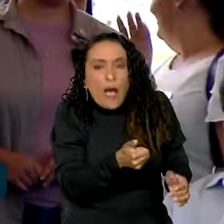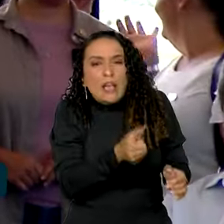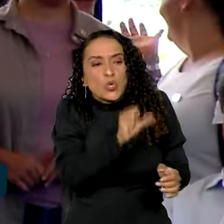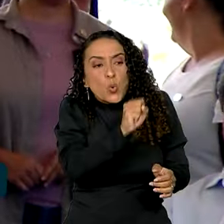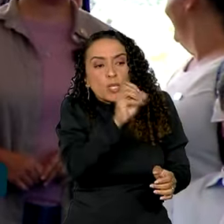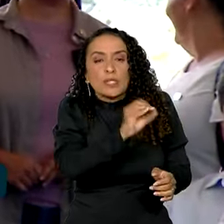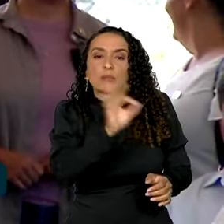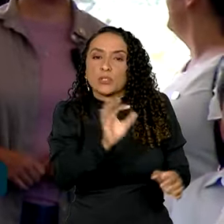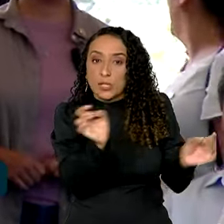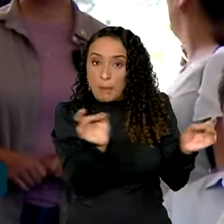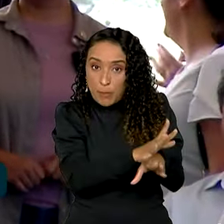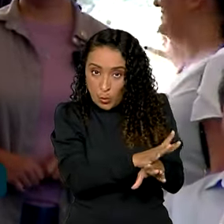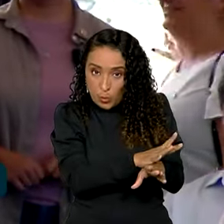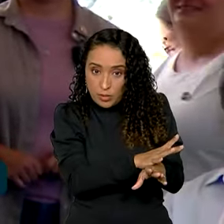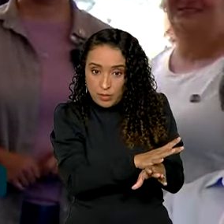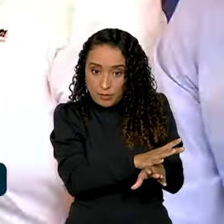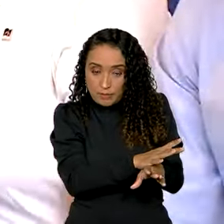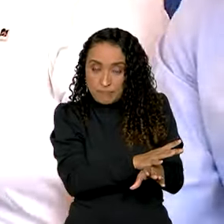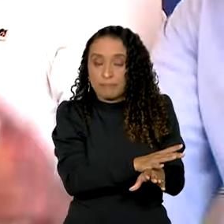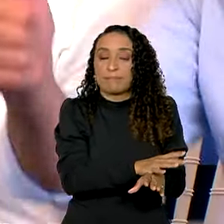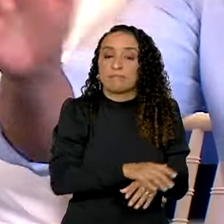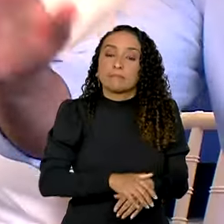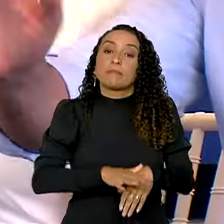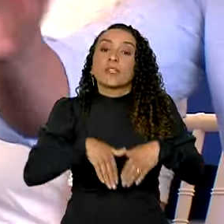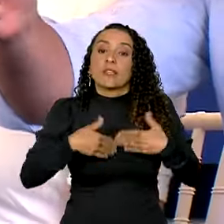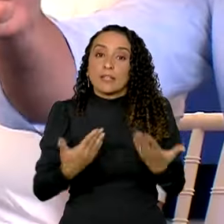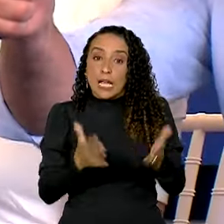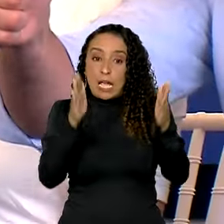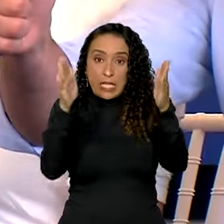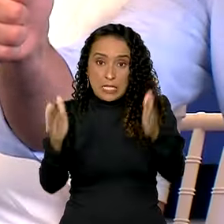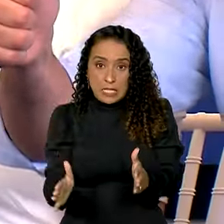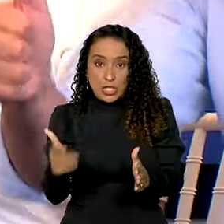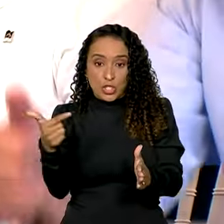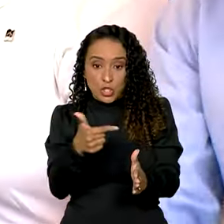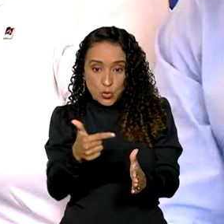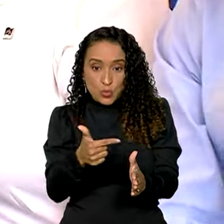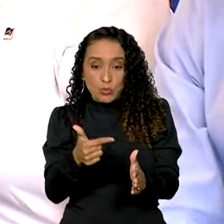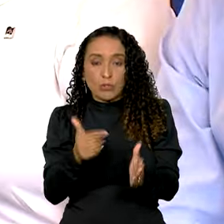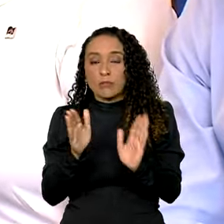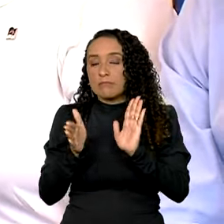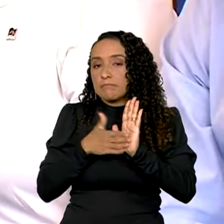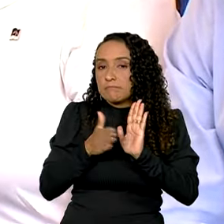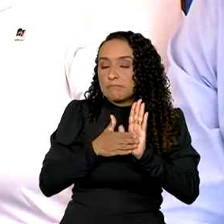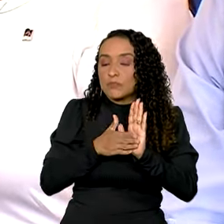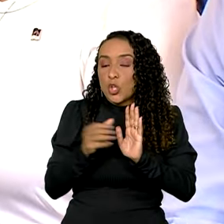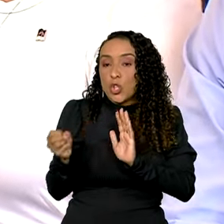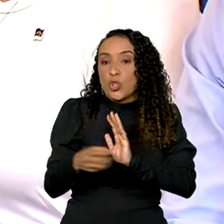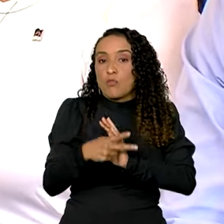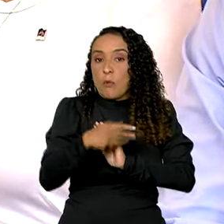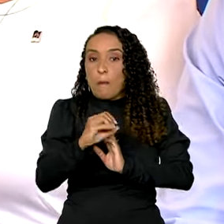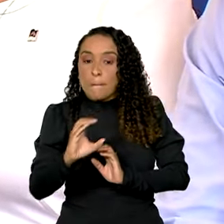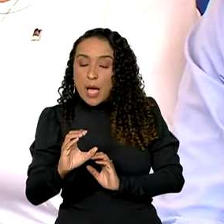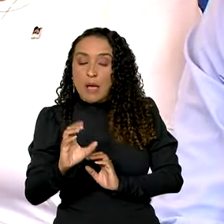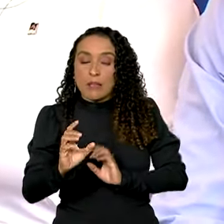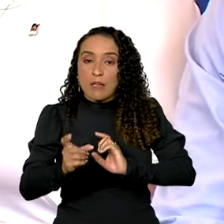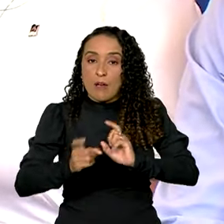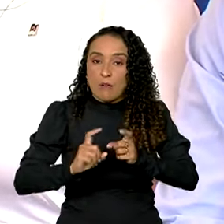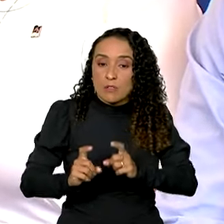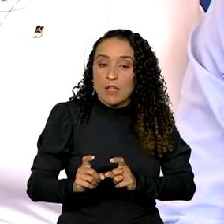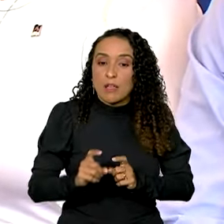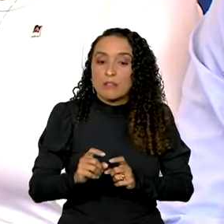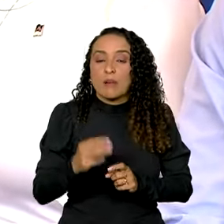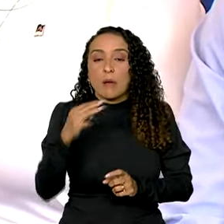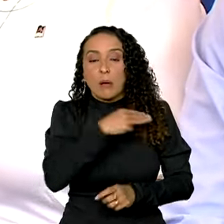80% pronto, não é isso, Raquel? E a segunda etapa está previta no novo PAC, coordenada pelo